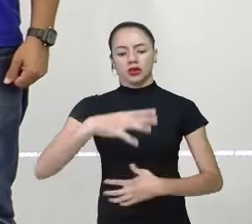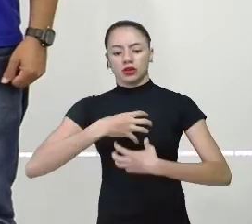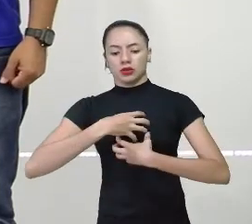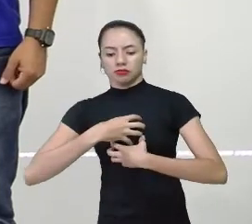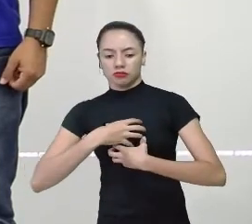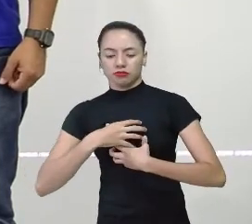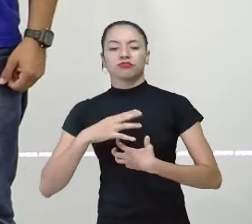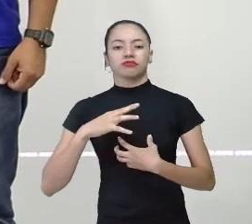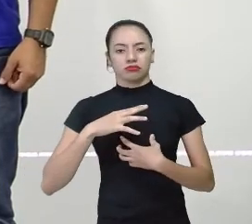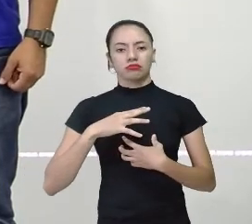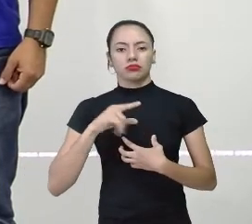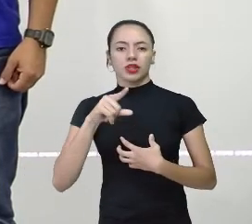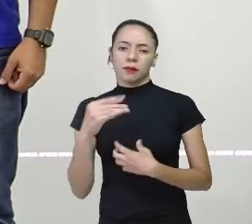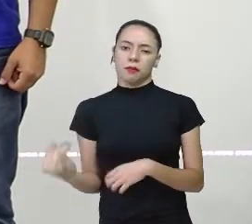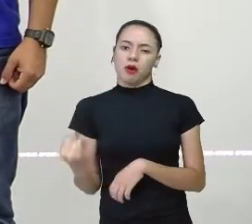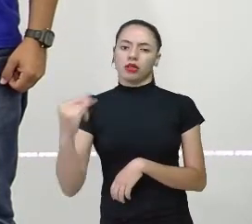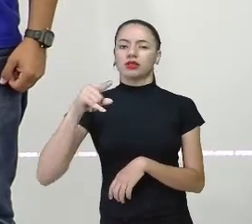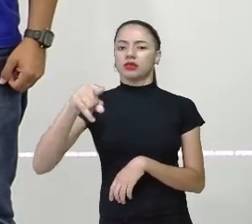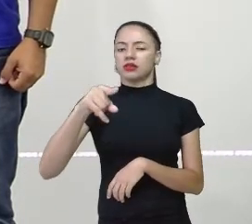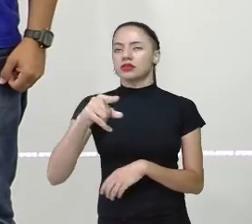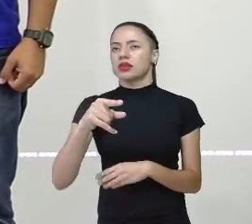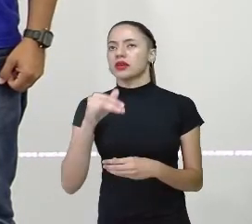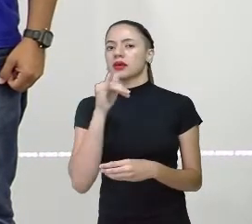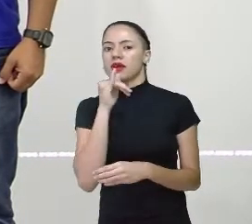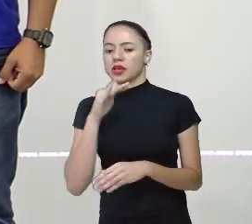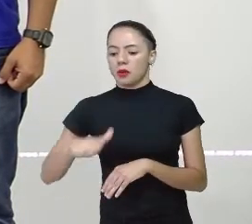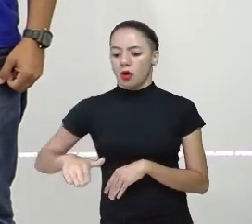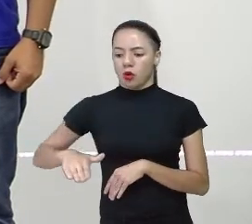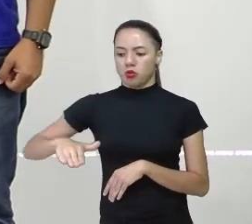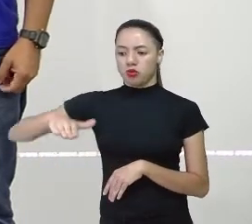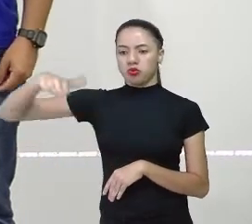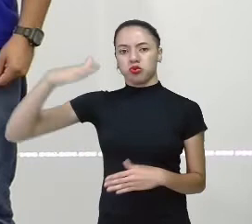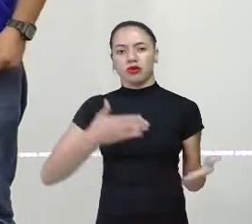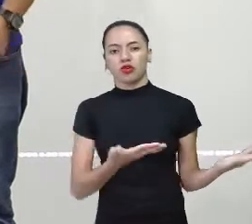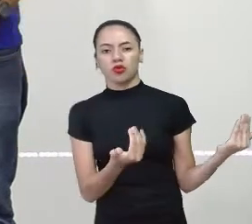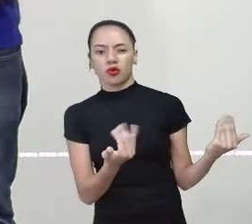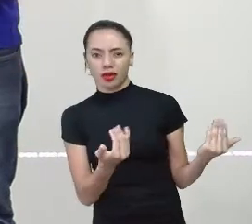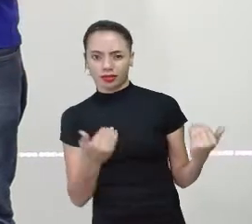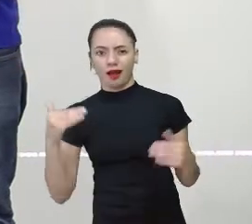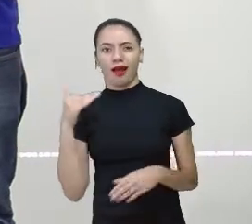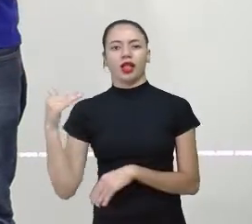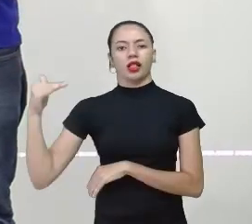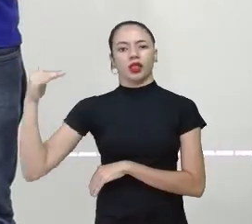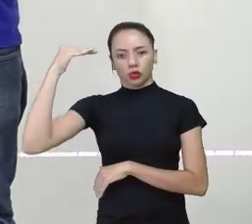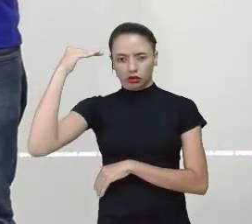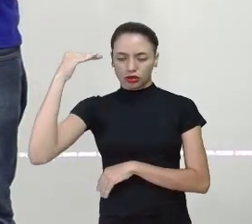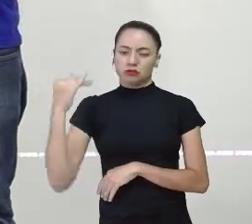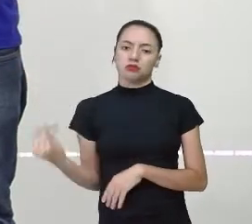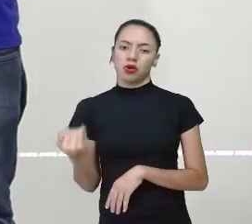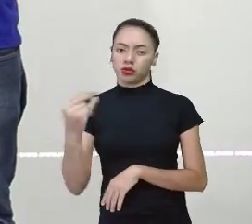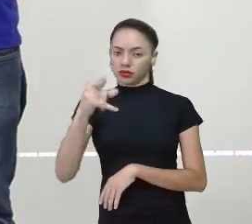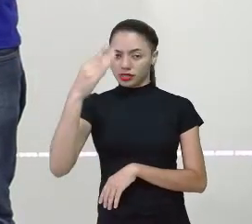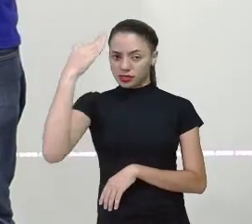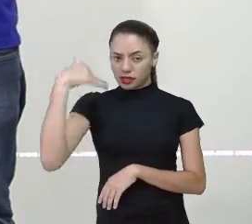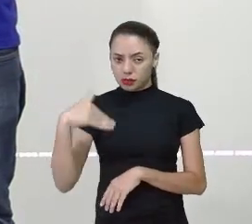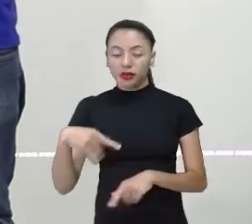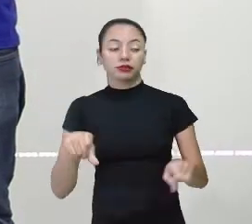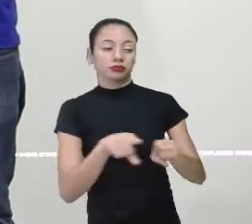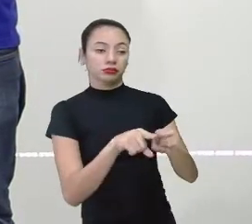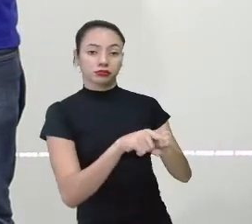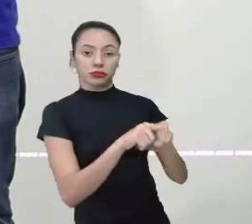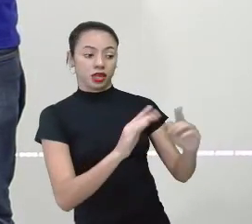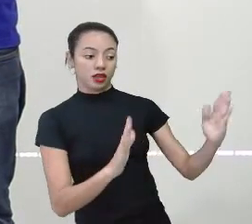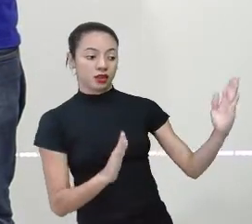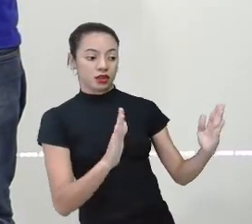ser bem importante para quando você for chegando à juventude, chegando à idade adulta, né? Passando, né, por essas